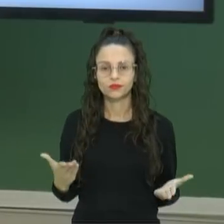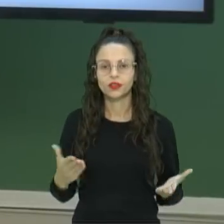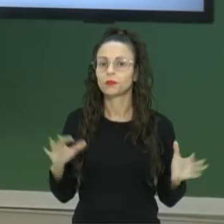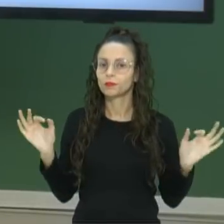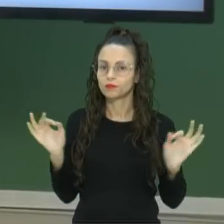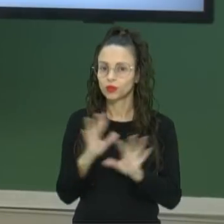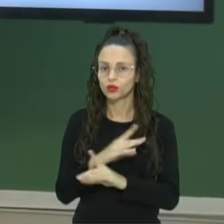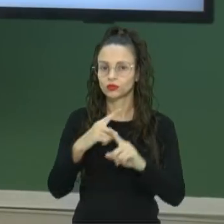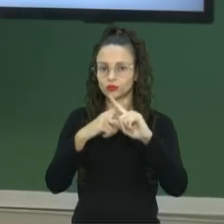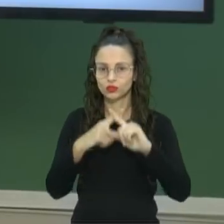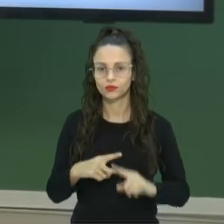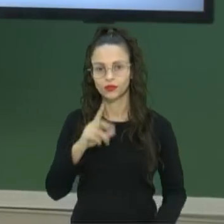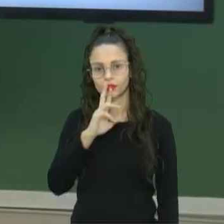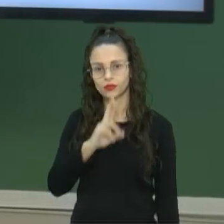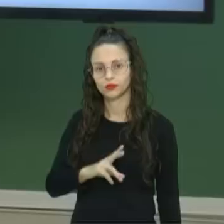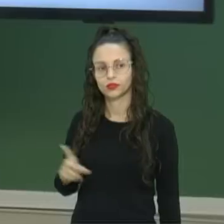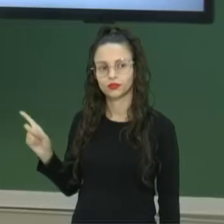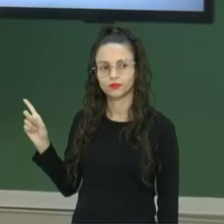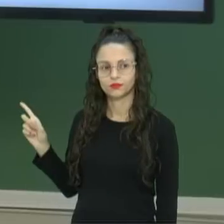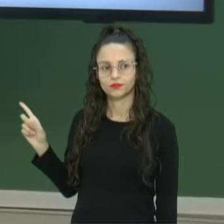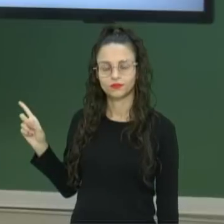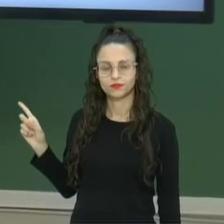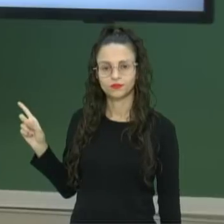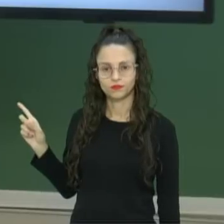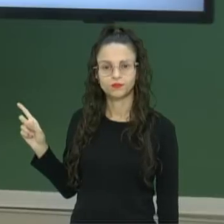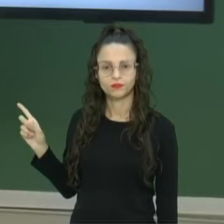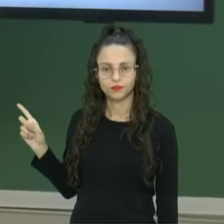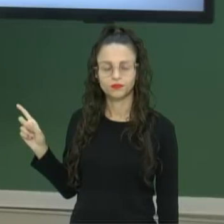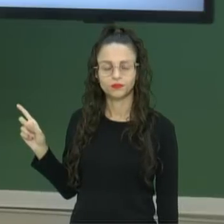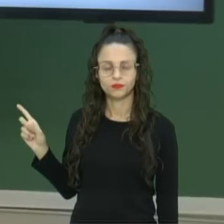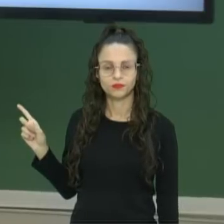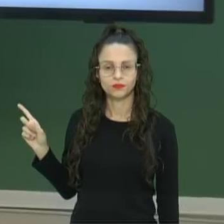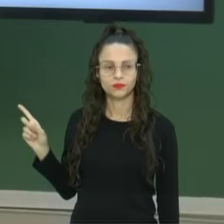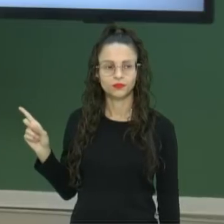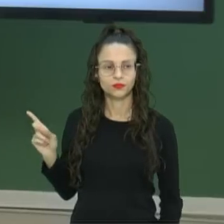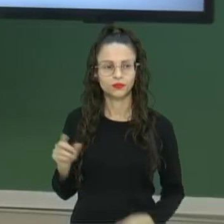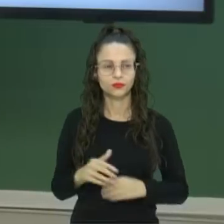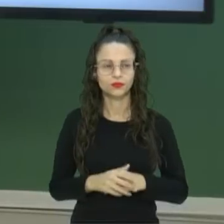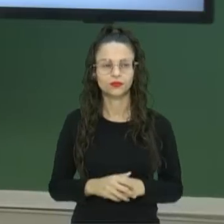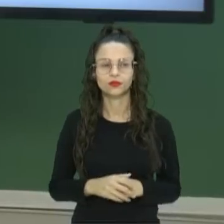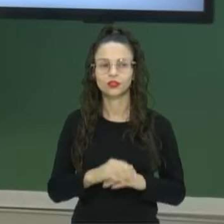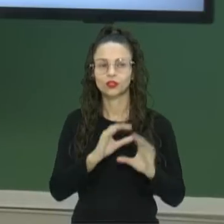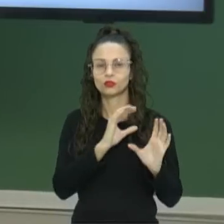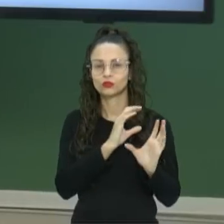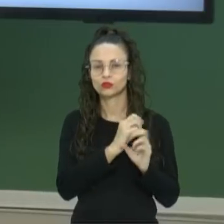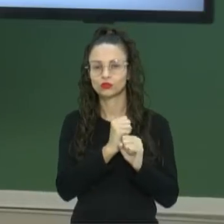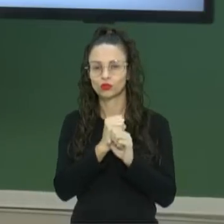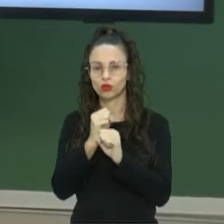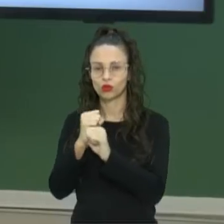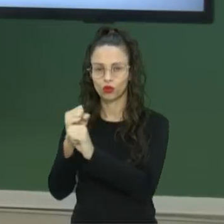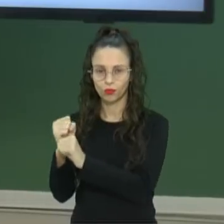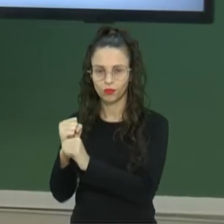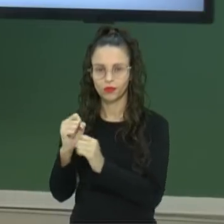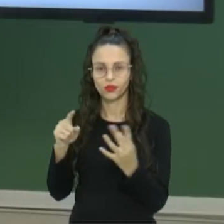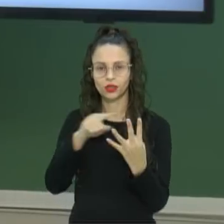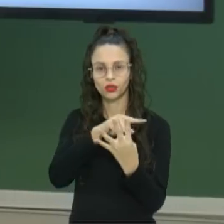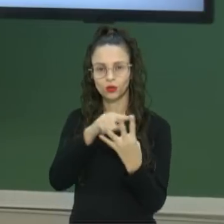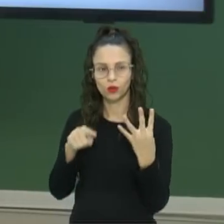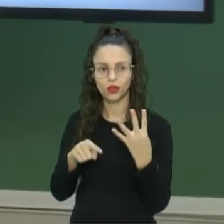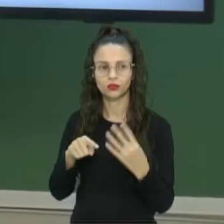essas multiplicações, eu tenho esses valores aqui de baixo, ó. Certo? E daí, somando os 4 valores, eu